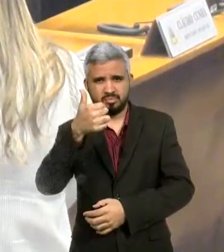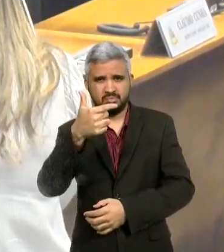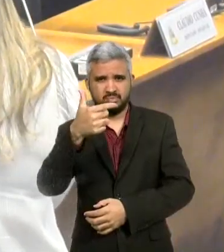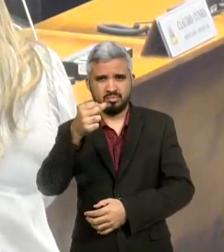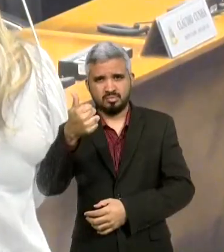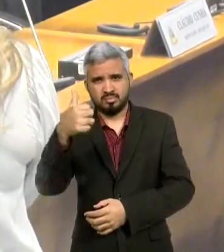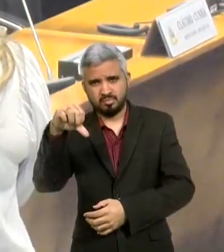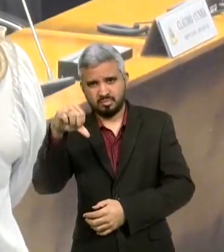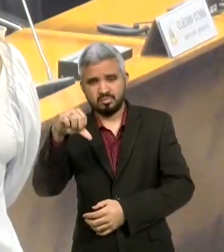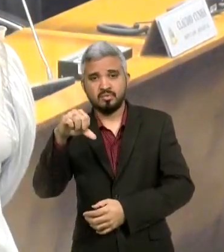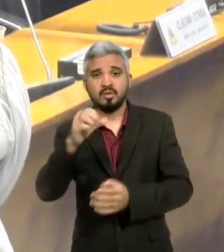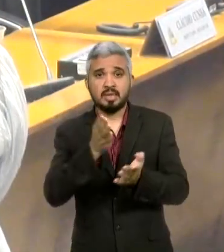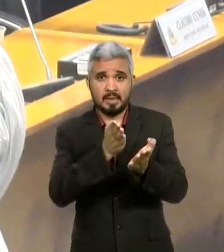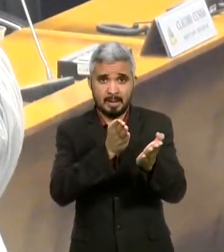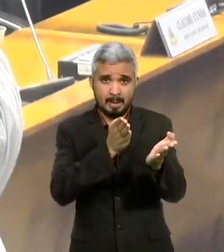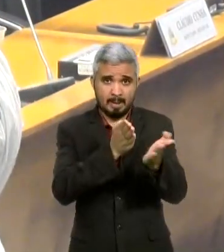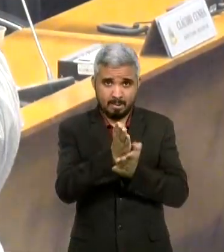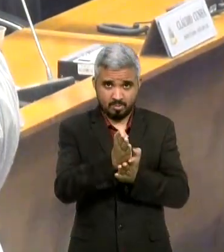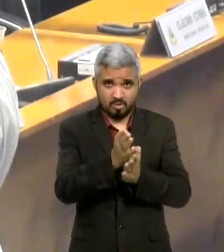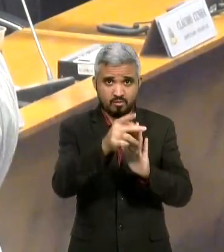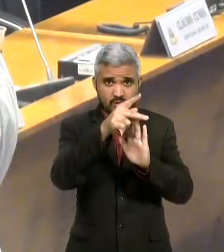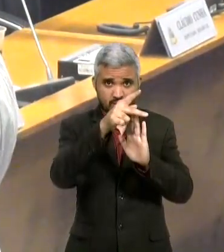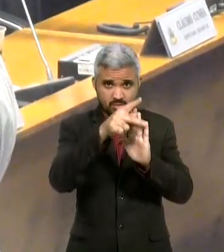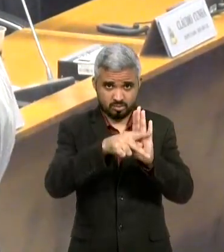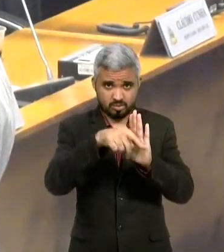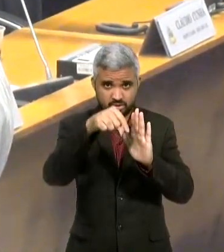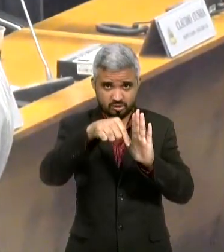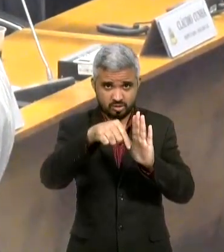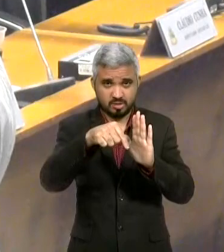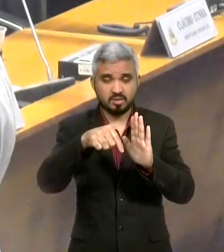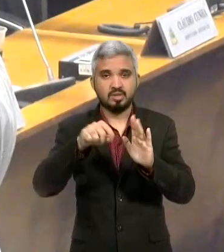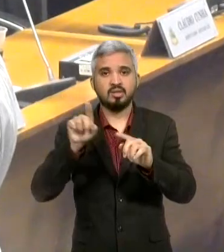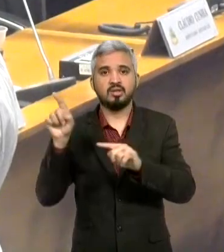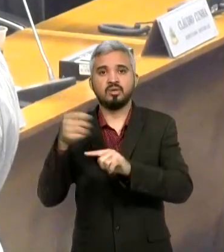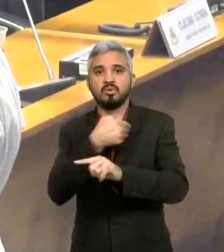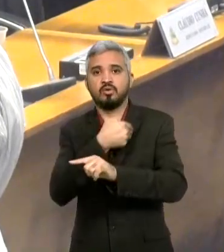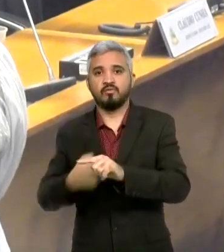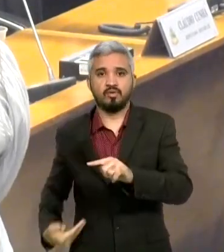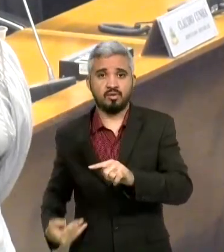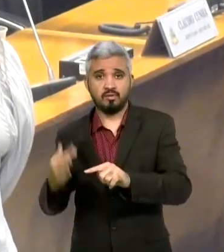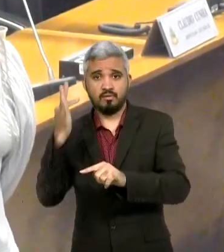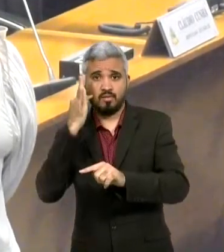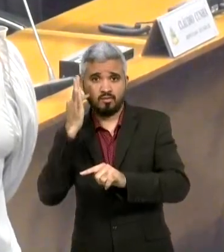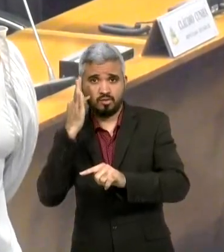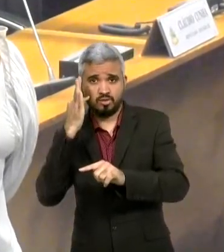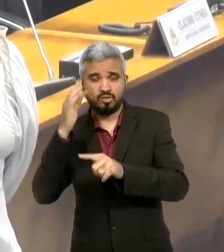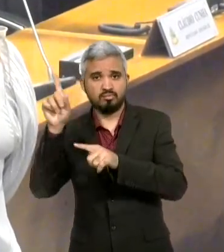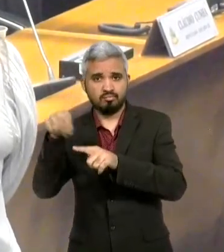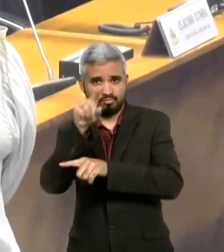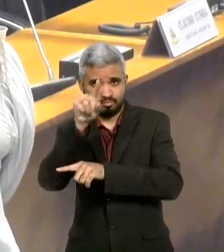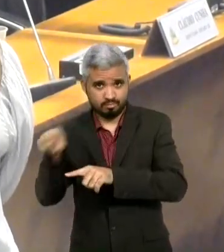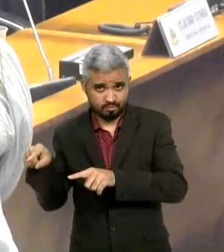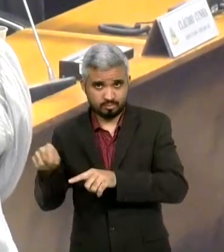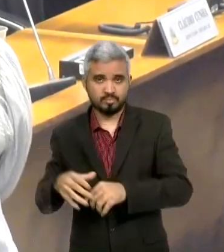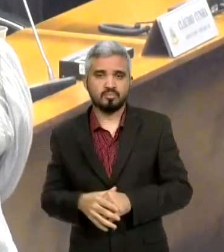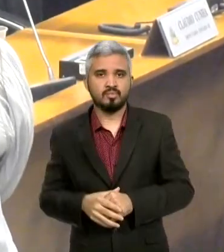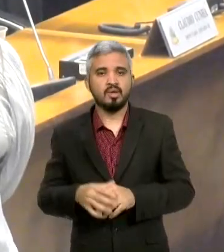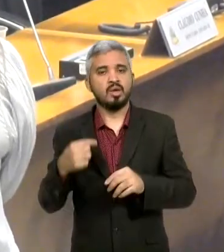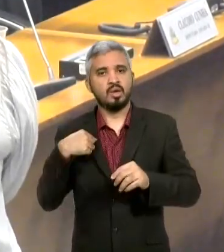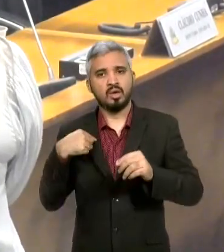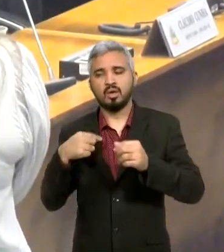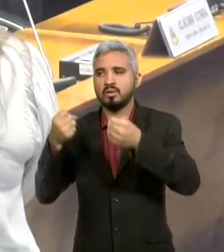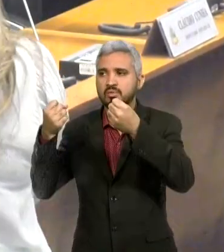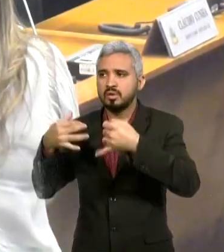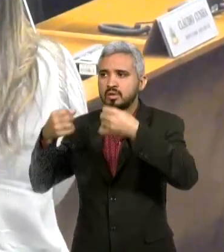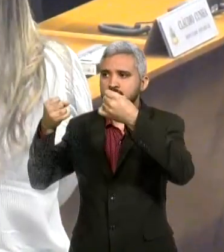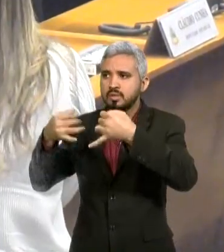esta casa, foi vetado pelo então governador Flávio Dino. Depois de um diálogo com o governo compreendeu o equívoco no veto a